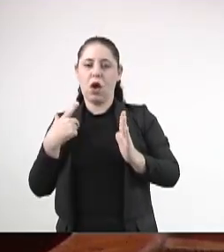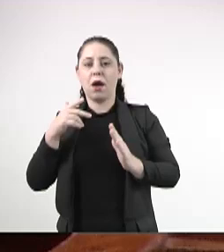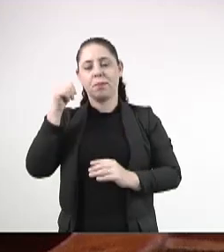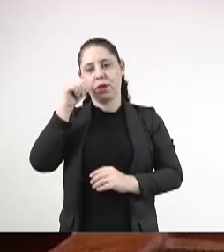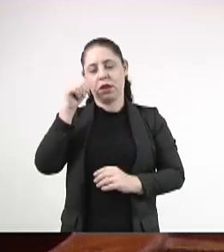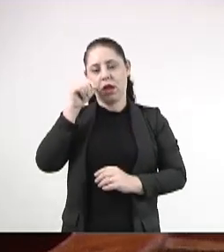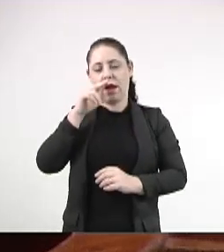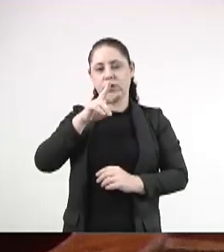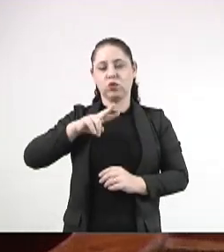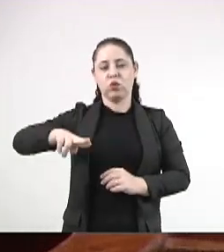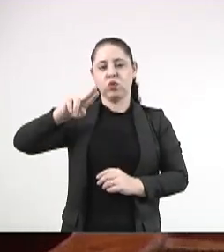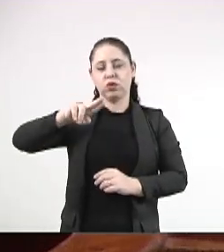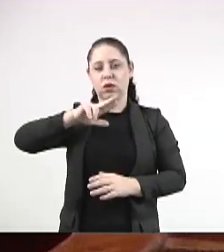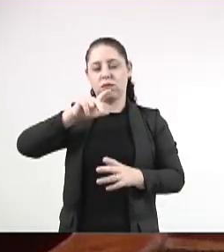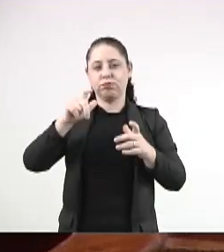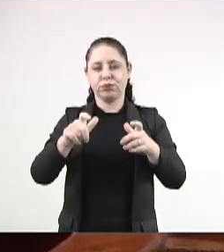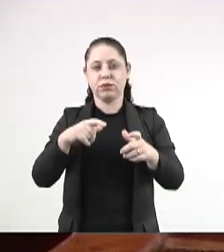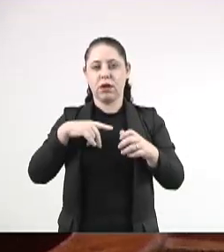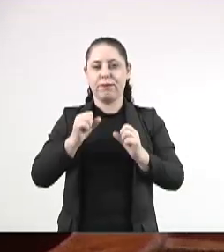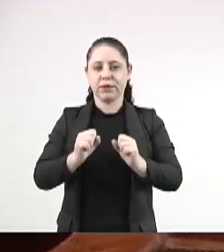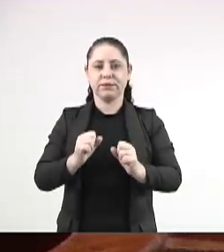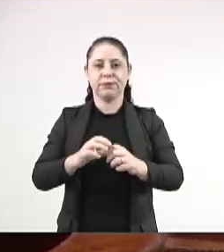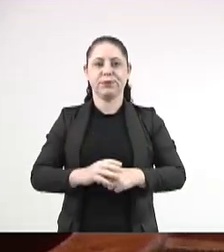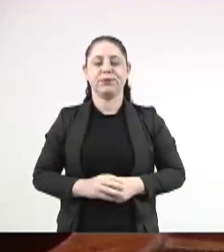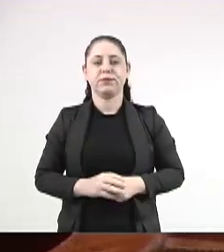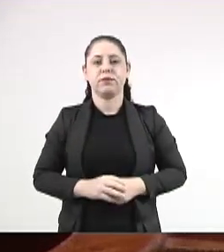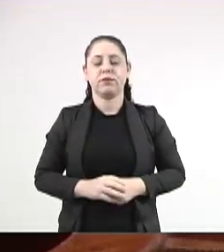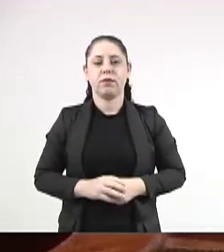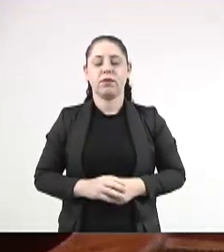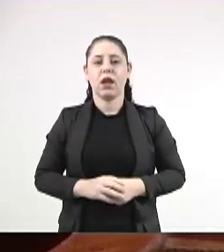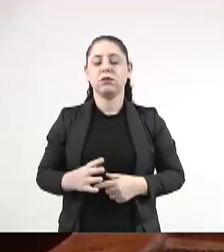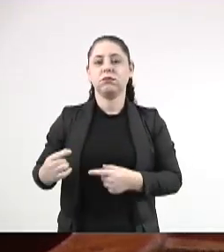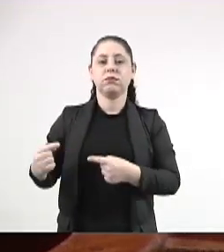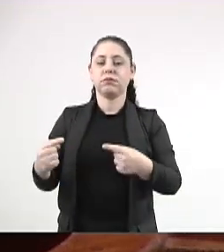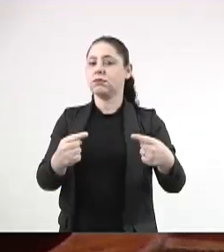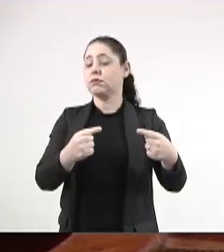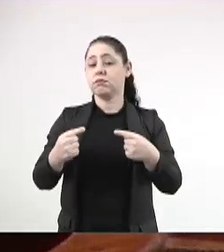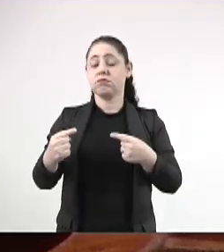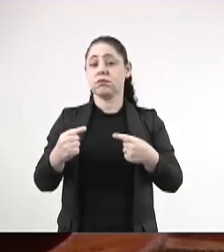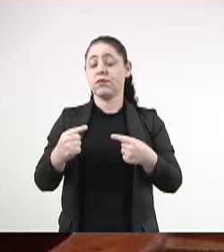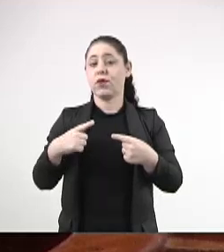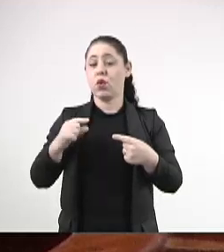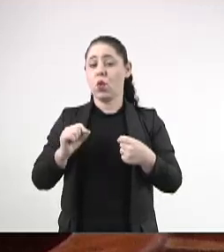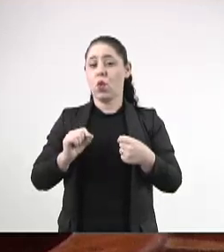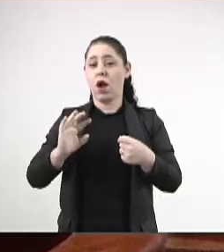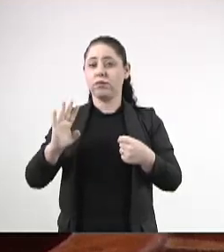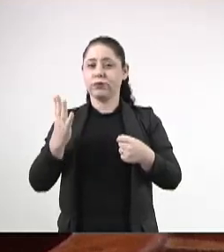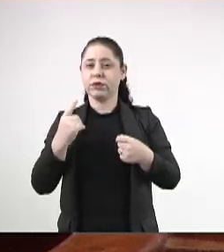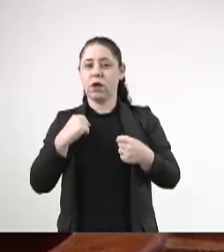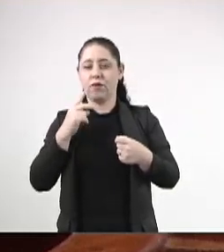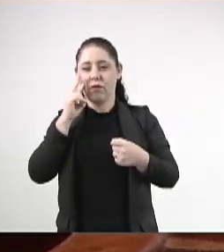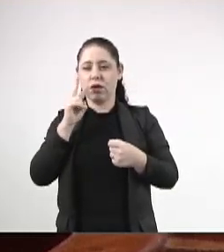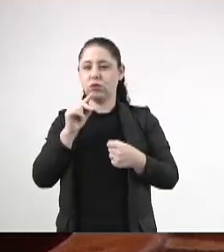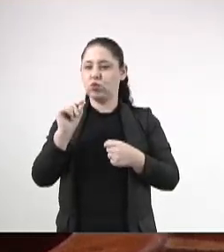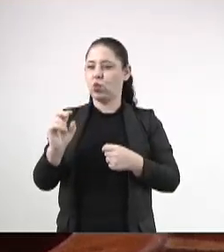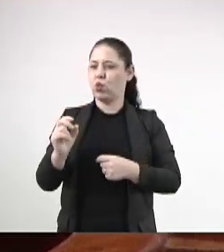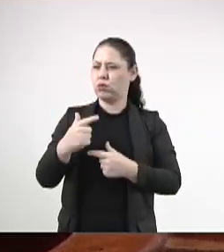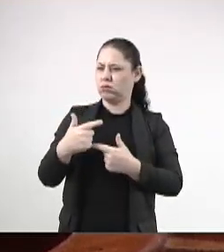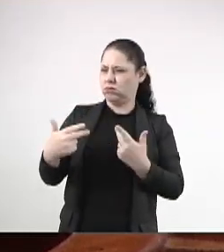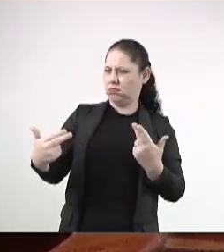um espaço de poder. E em todo o debate do golpe, a gente viu cenas que